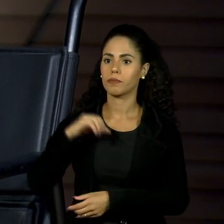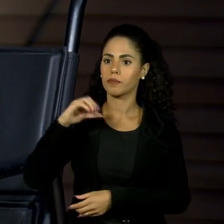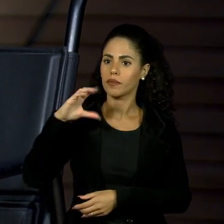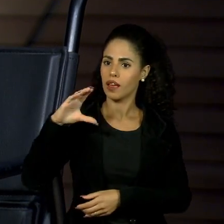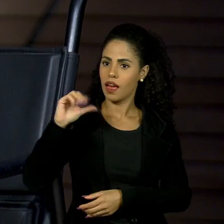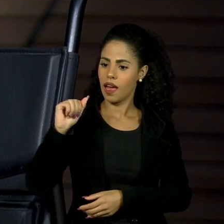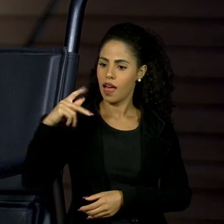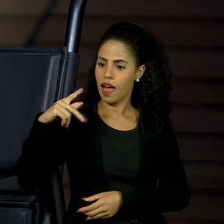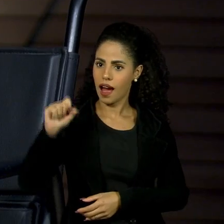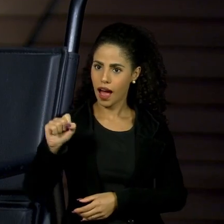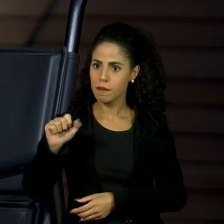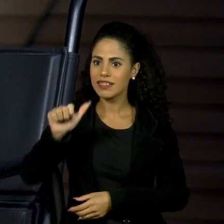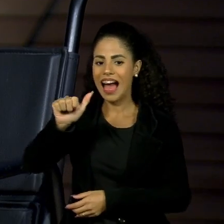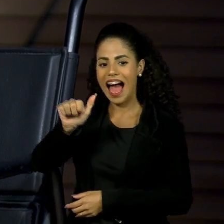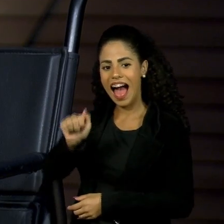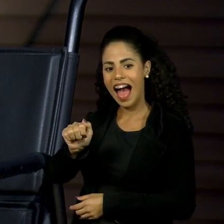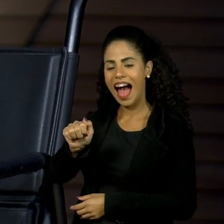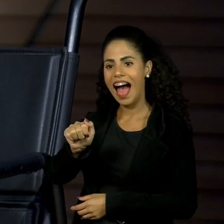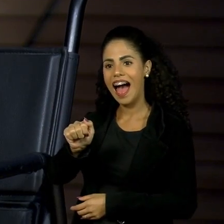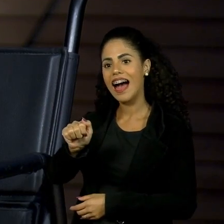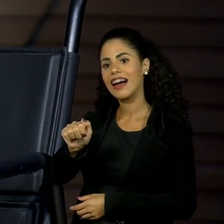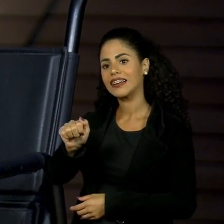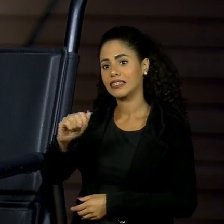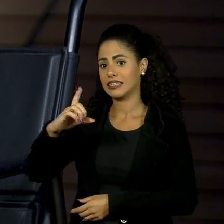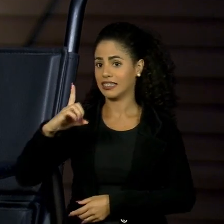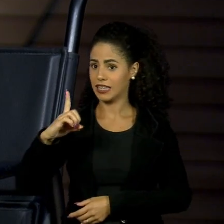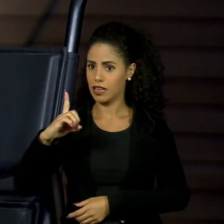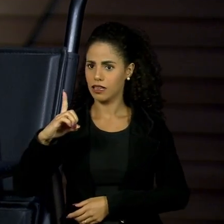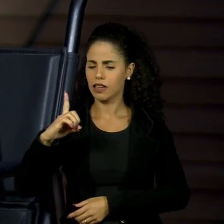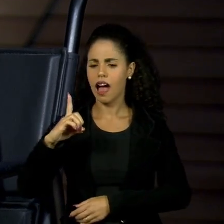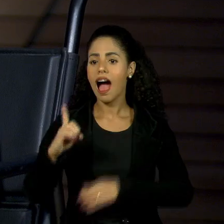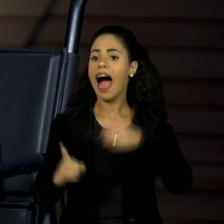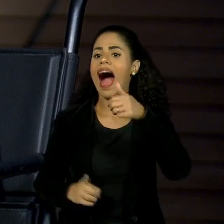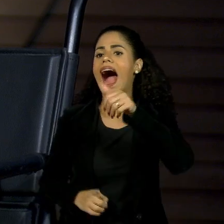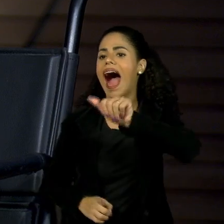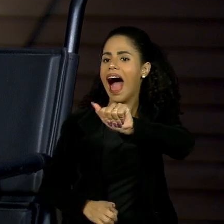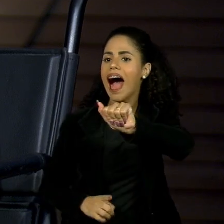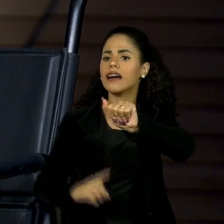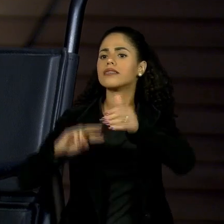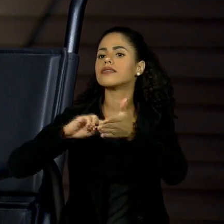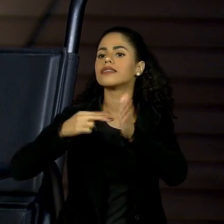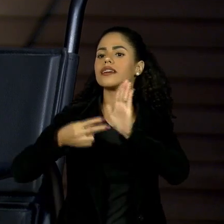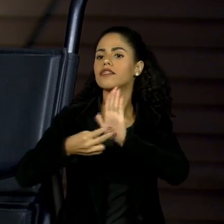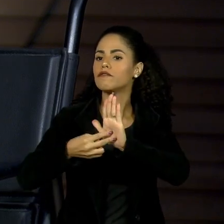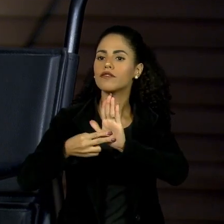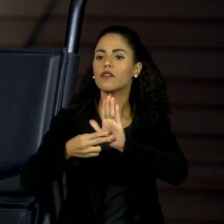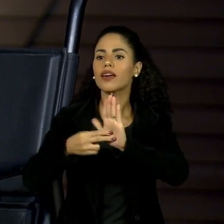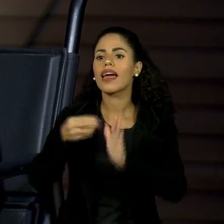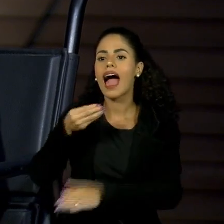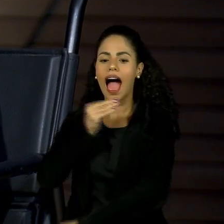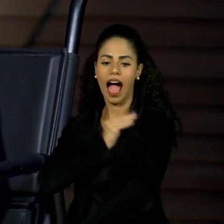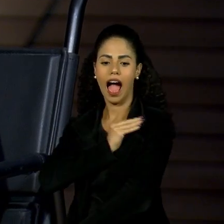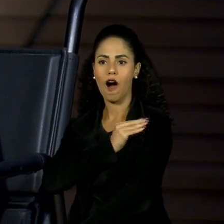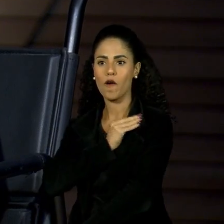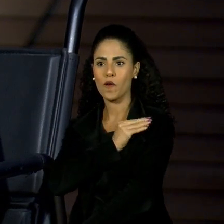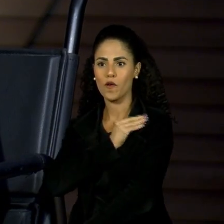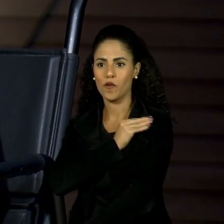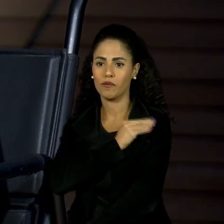CAPS-AD, CAPS, álcool e drogas. Estou fazendo um pleito aqui, tem que ser CAPS-AD-J,